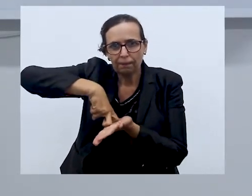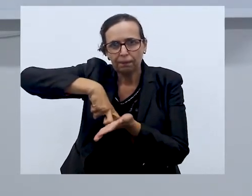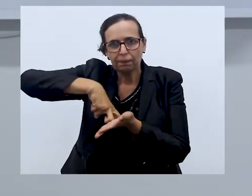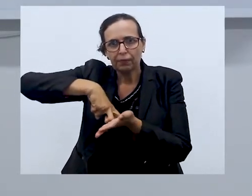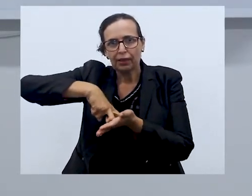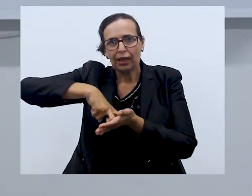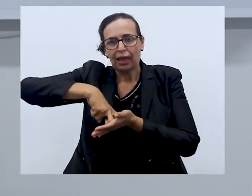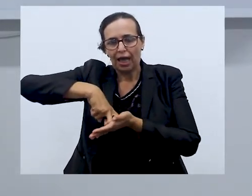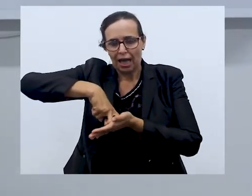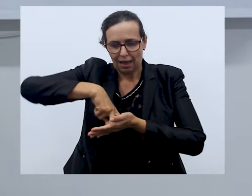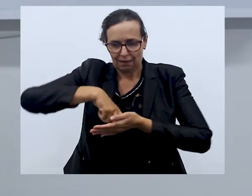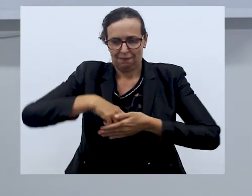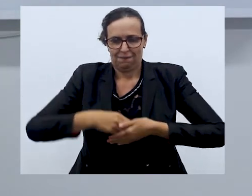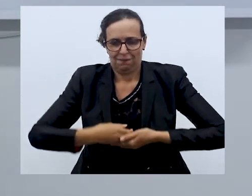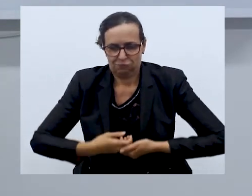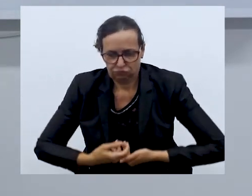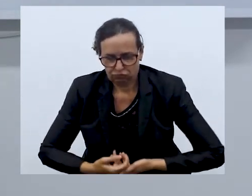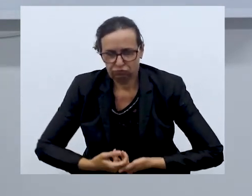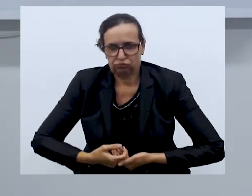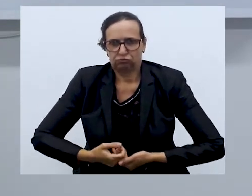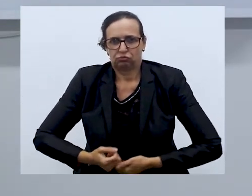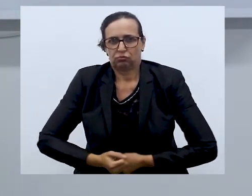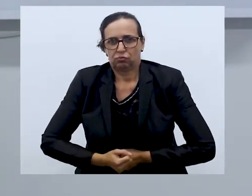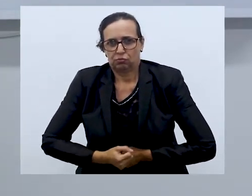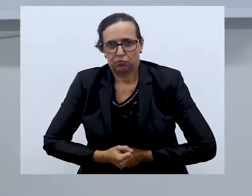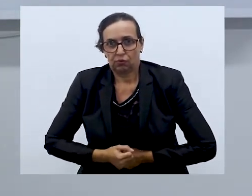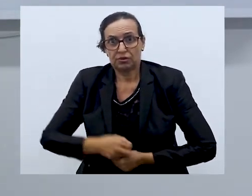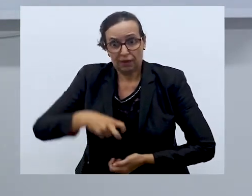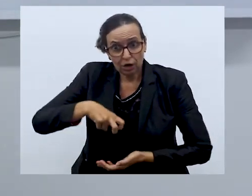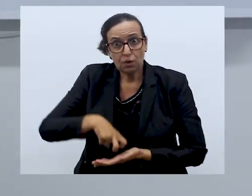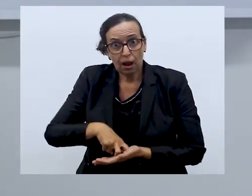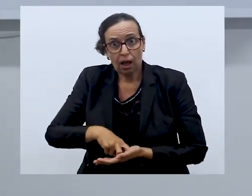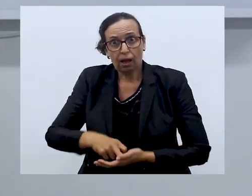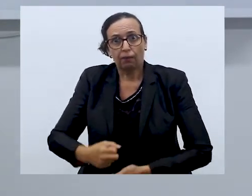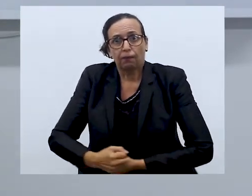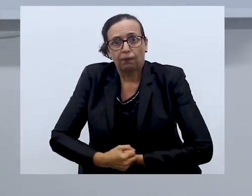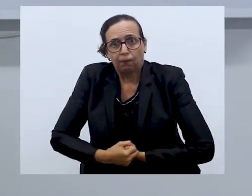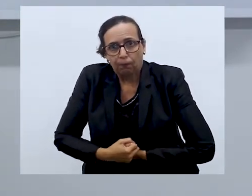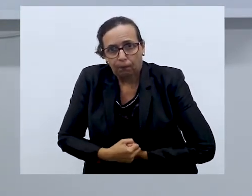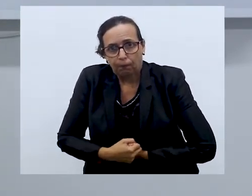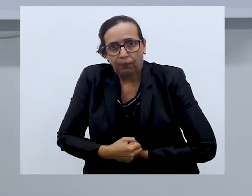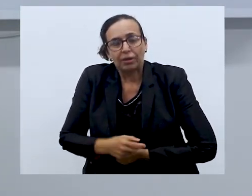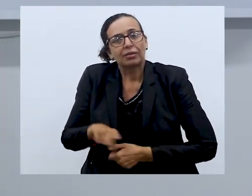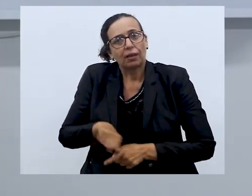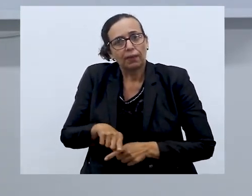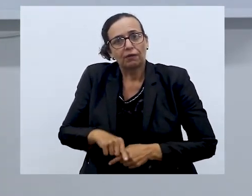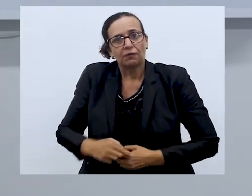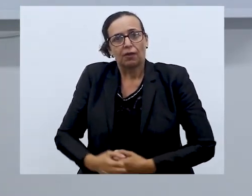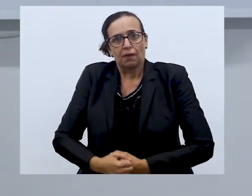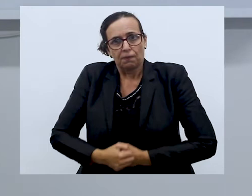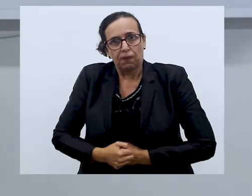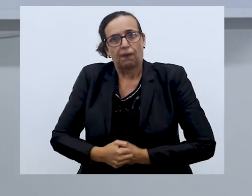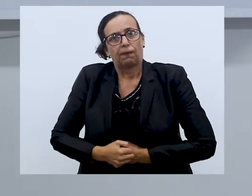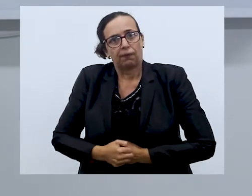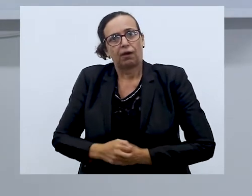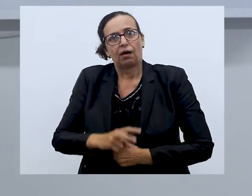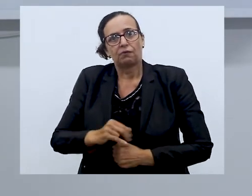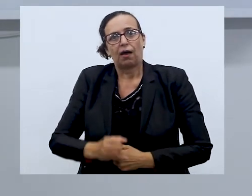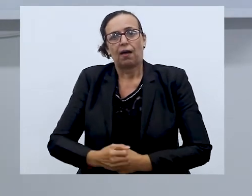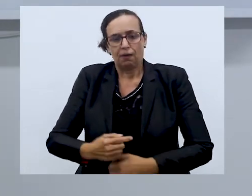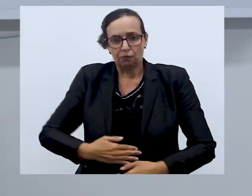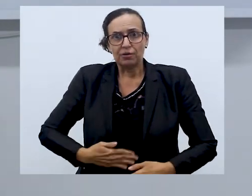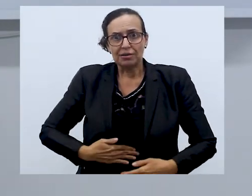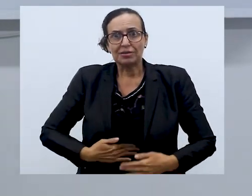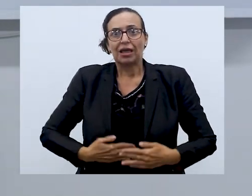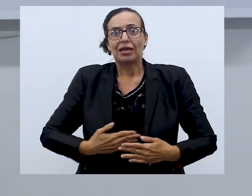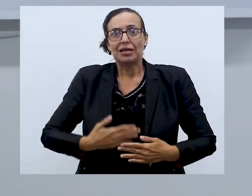chão, apoie o peso do seu corpo com os braços esticados em punho cerrado, depois coloque as mãos para